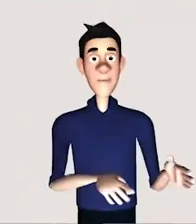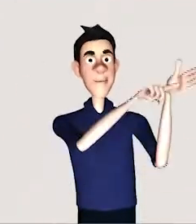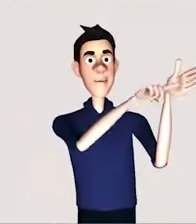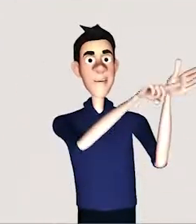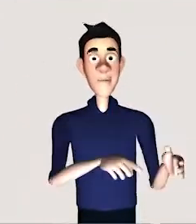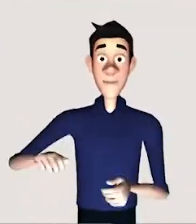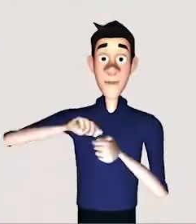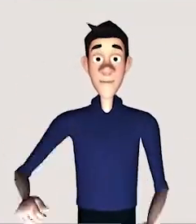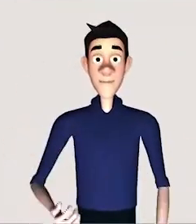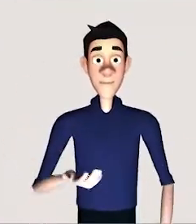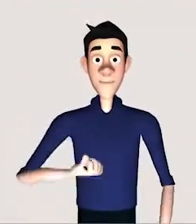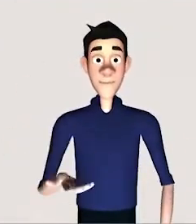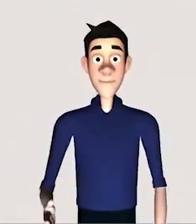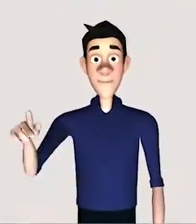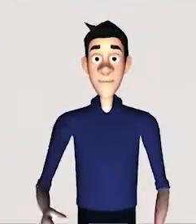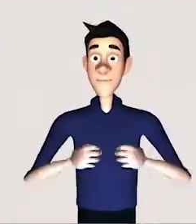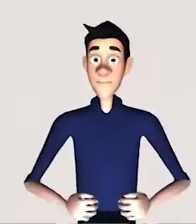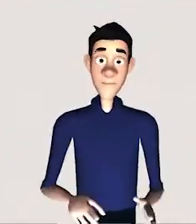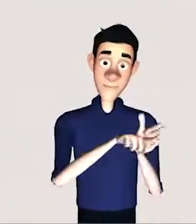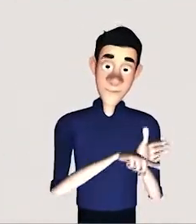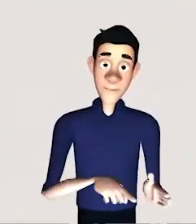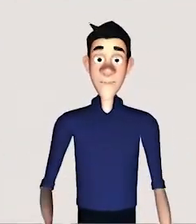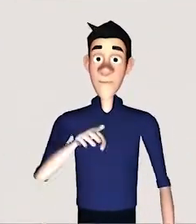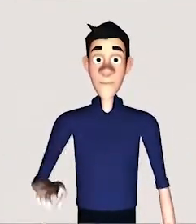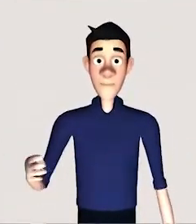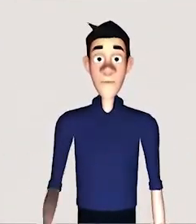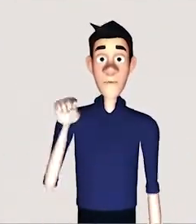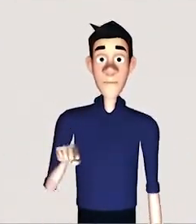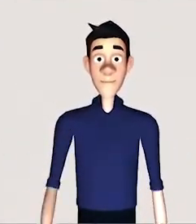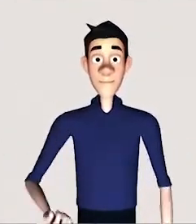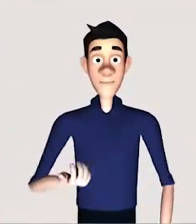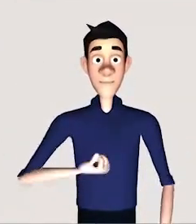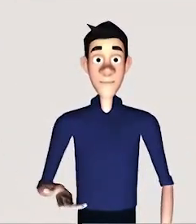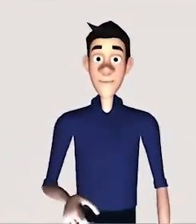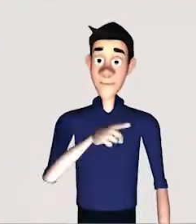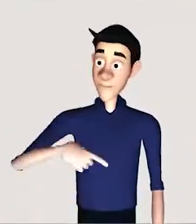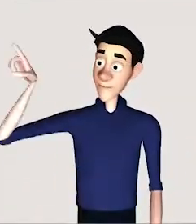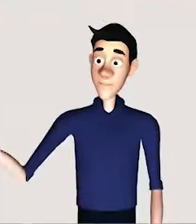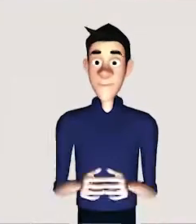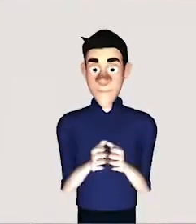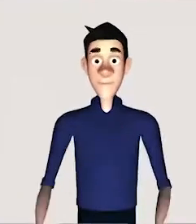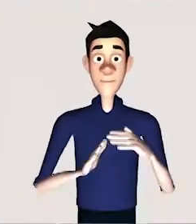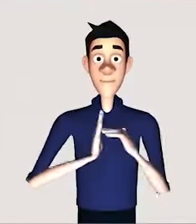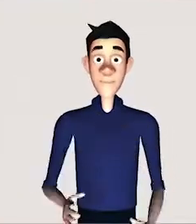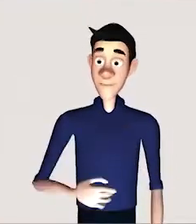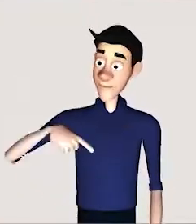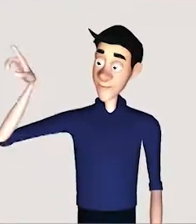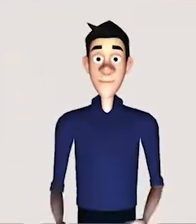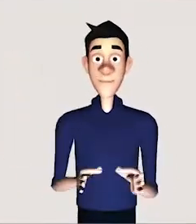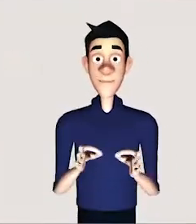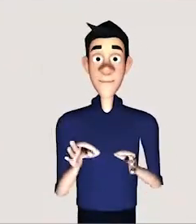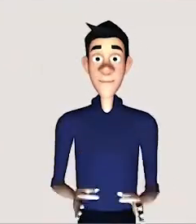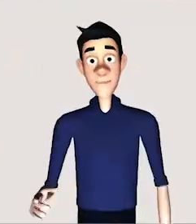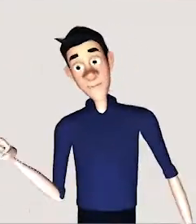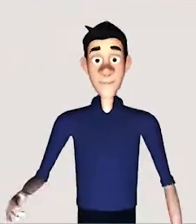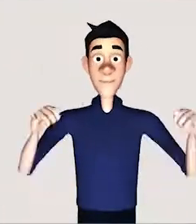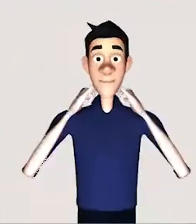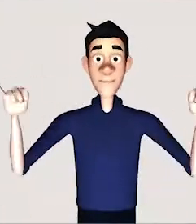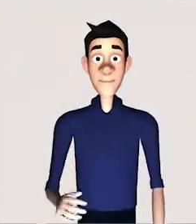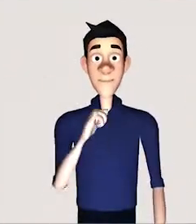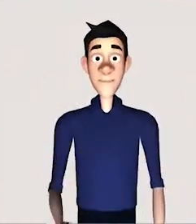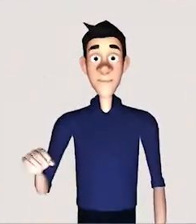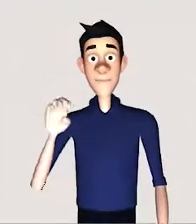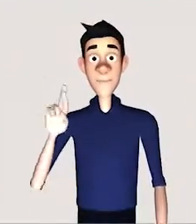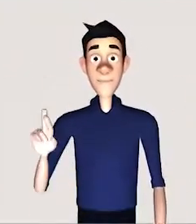e para poder analisar você compila esses dados, você vai juntar tudo, vai organizar essas informações. Se for necessário,